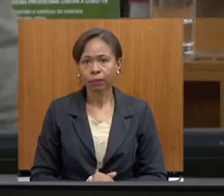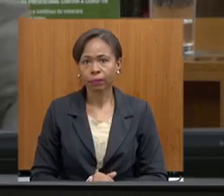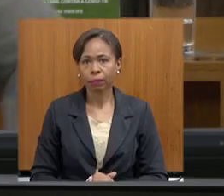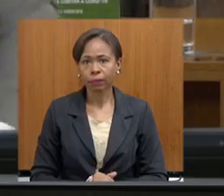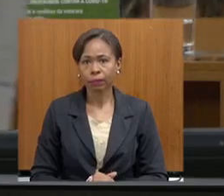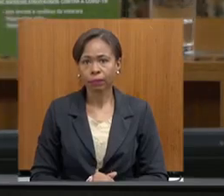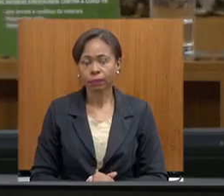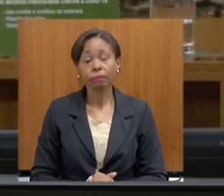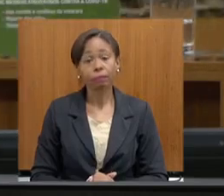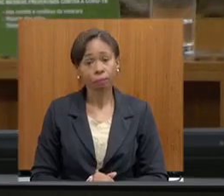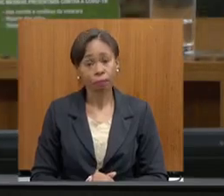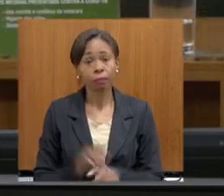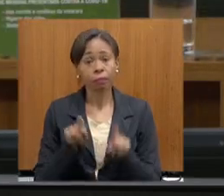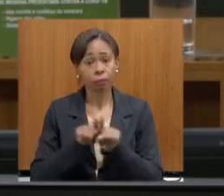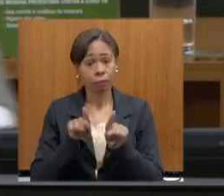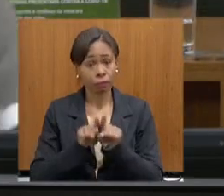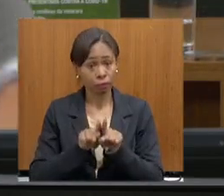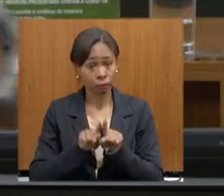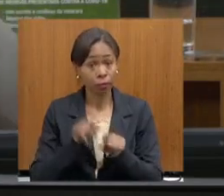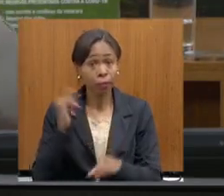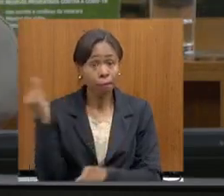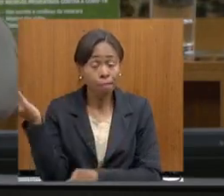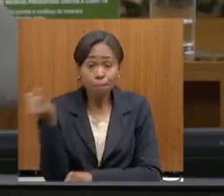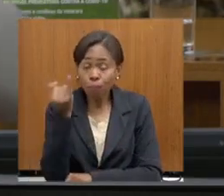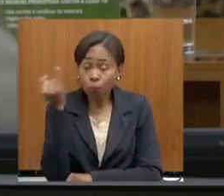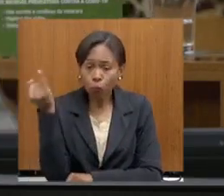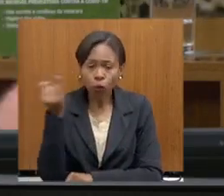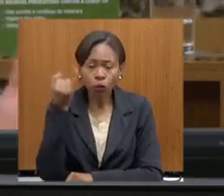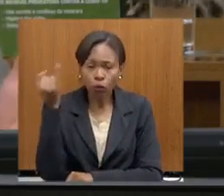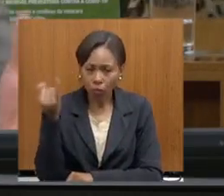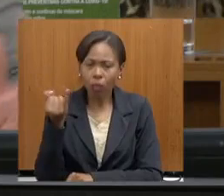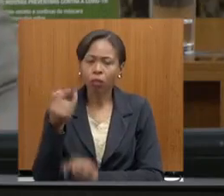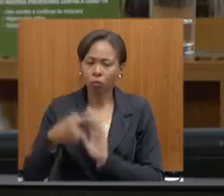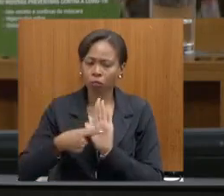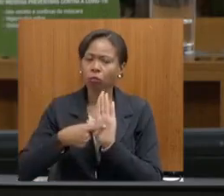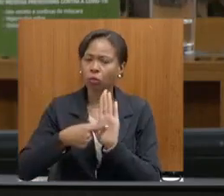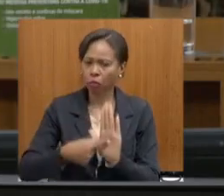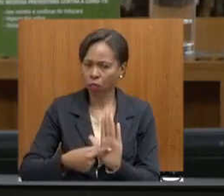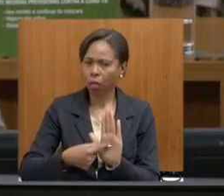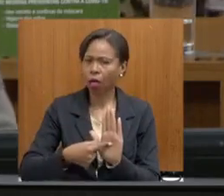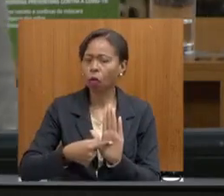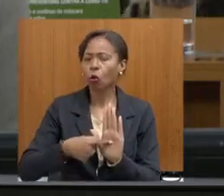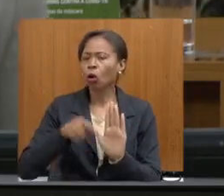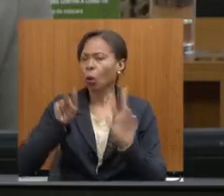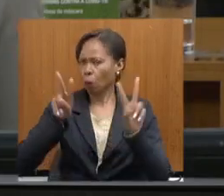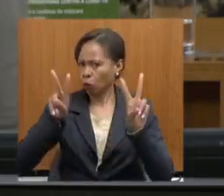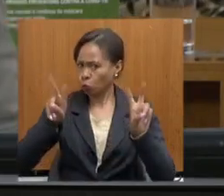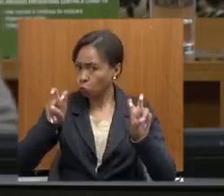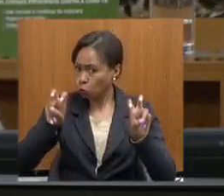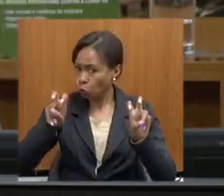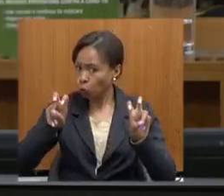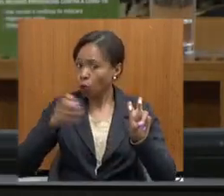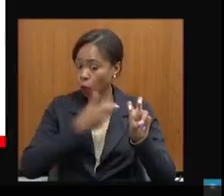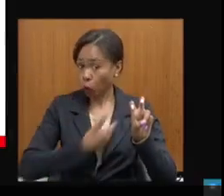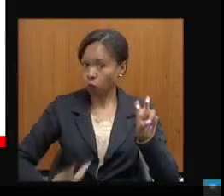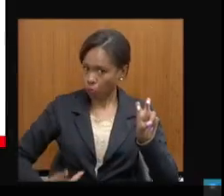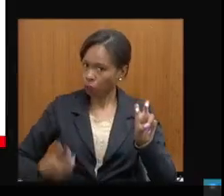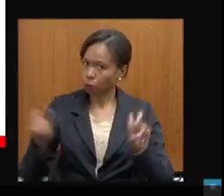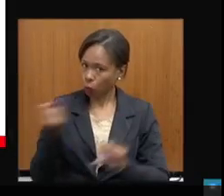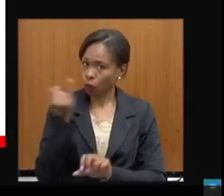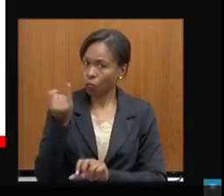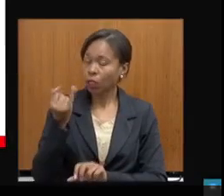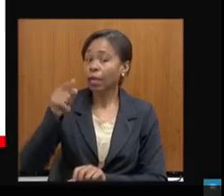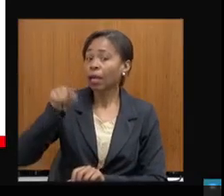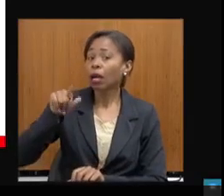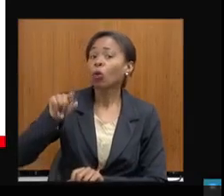é bom aqui eu trouxe uma outra pauta importante cima né e eu falo que ela falta é de destaque no governo que é a